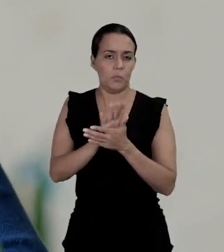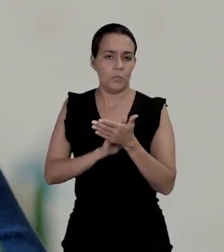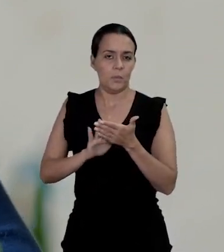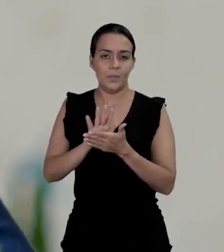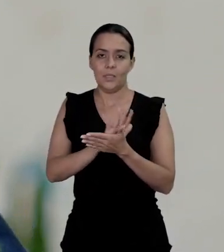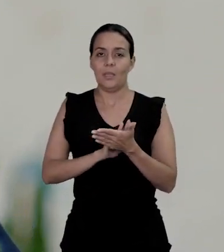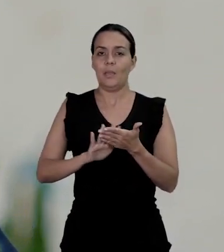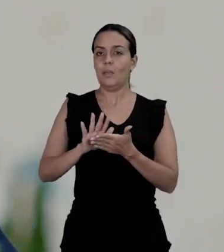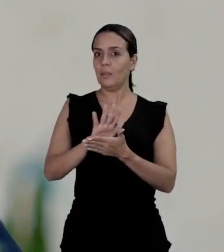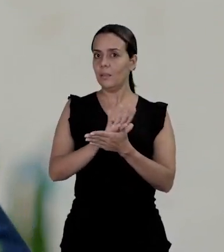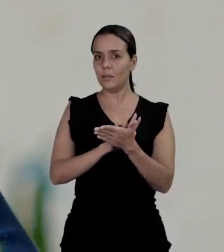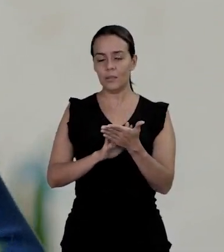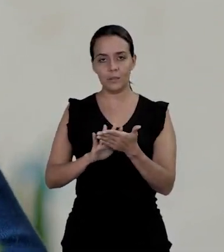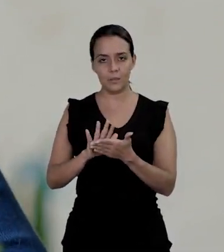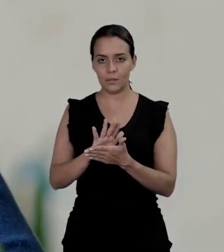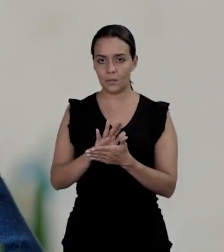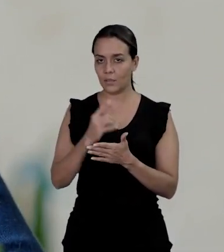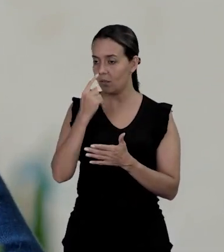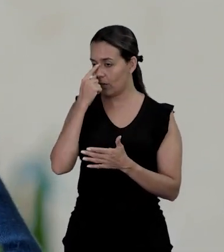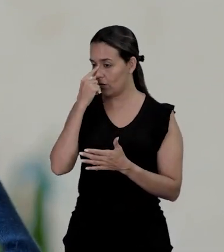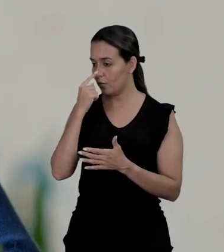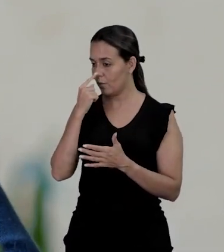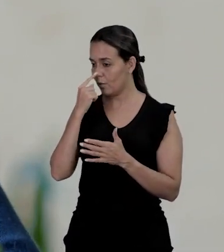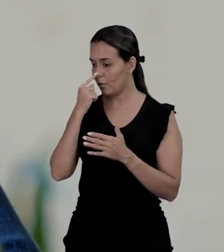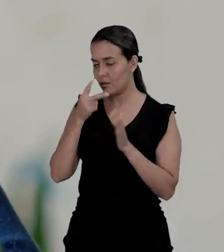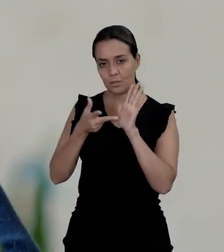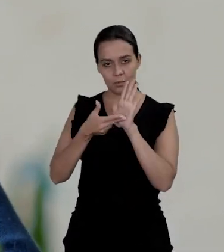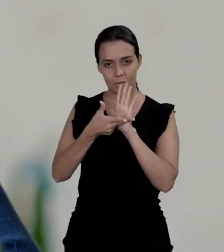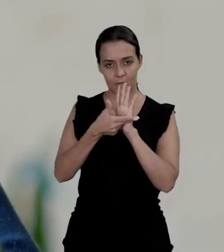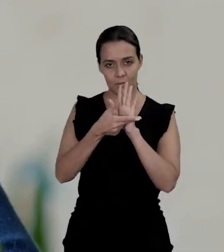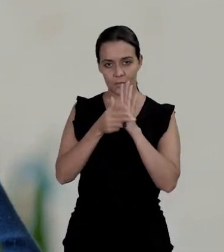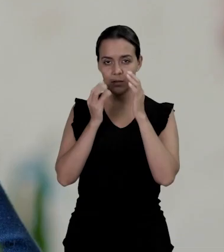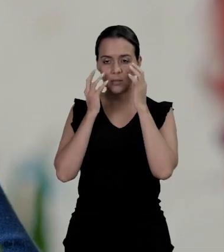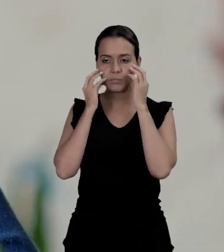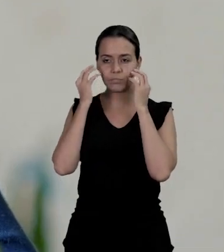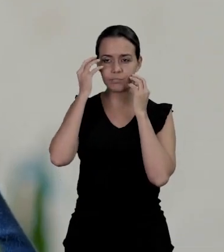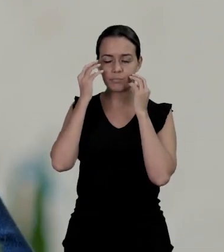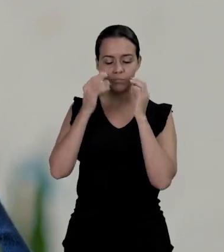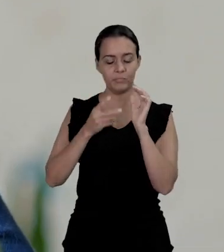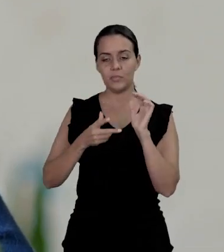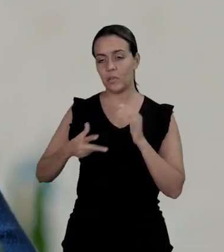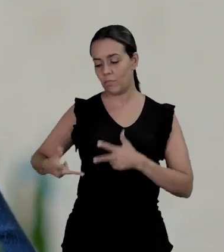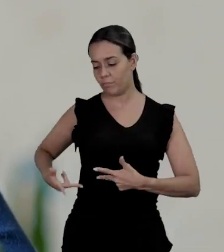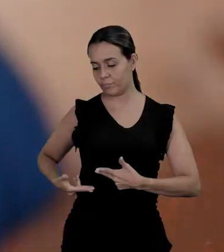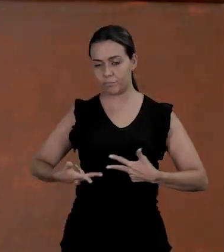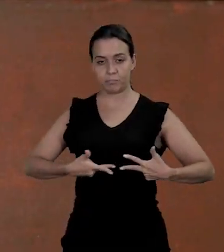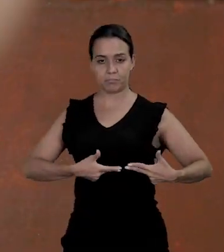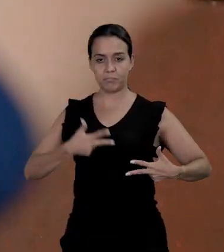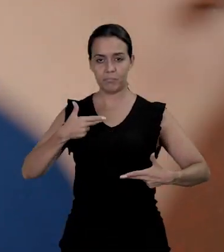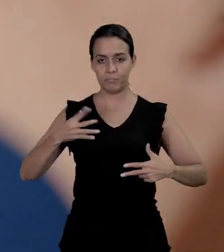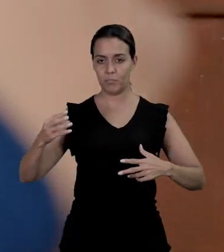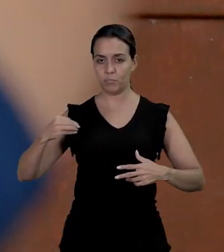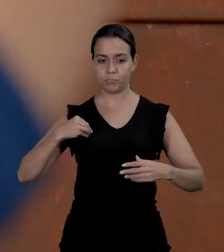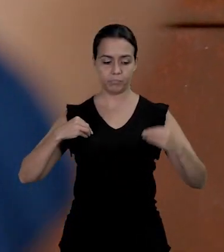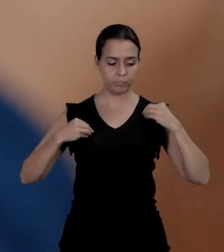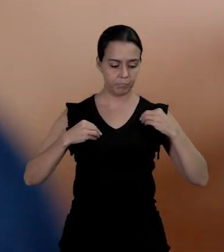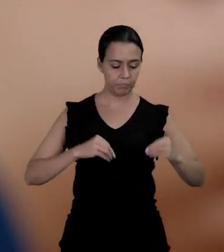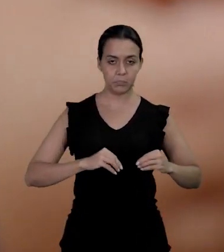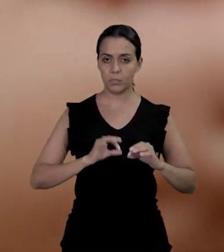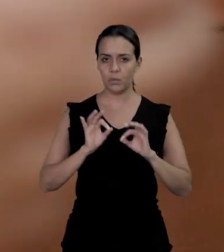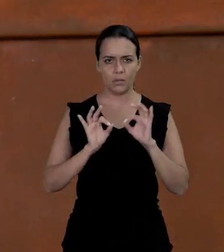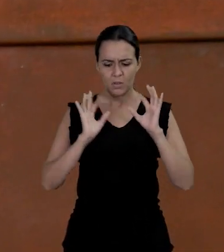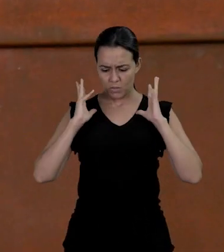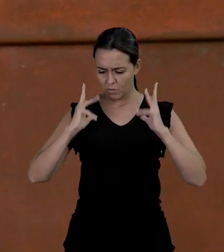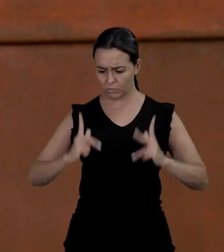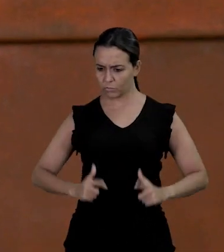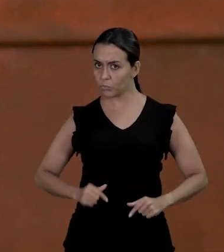crivagem psicológica nenhuma, alterar o nariz, alterar o rosto, retirar gordura de um lugar, enxertar